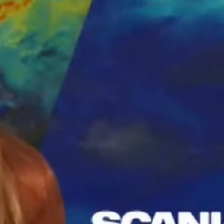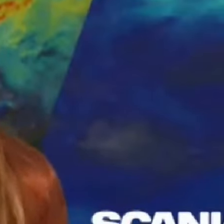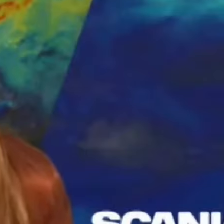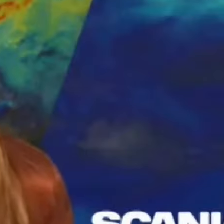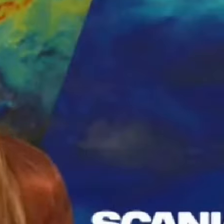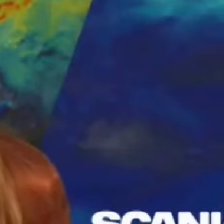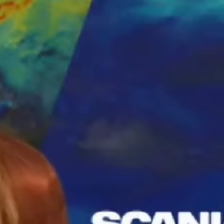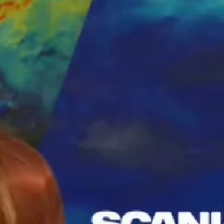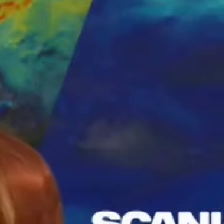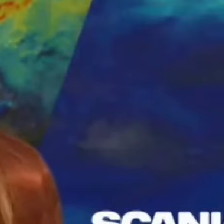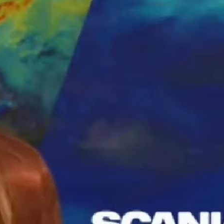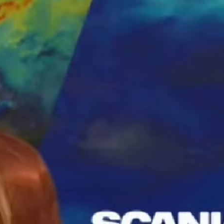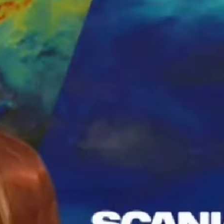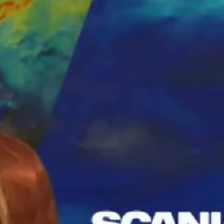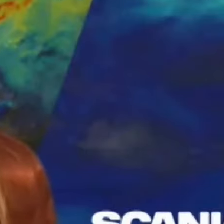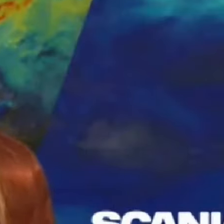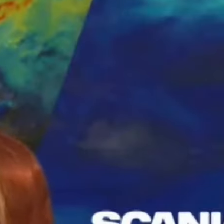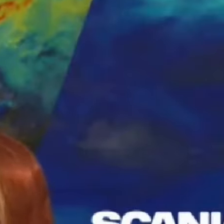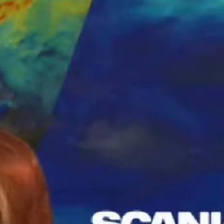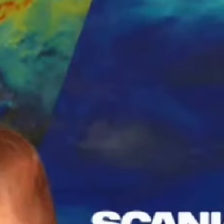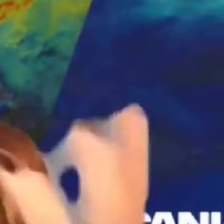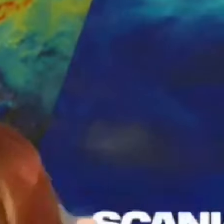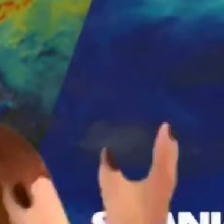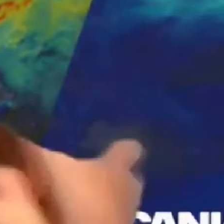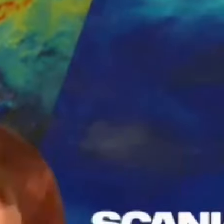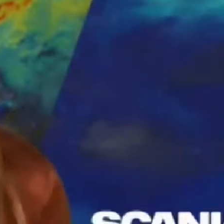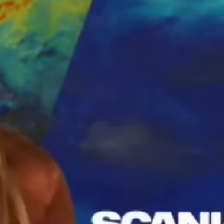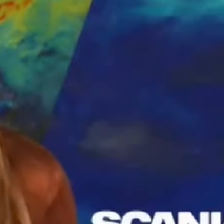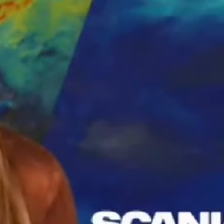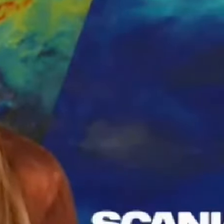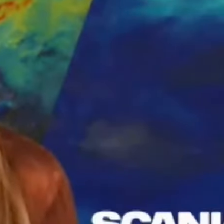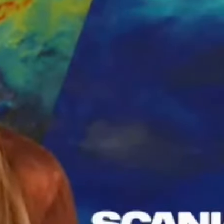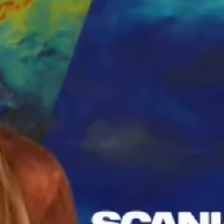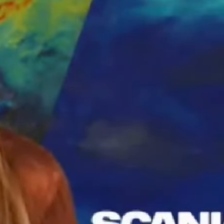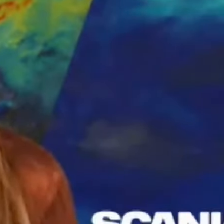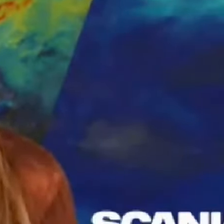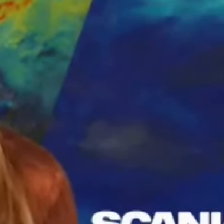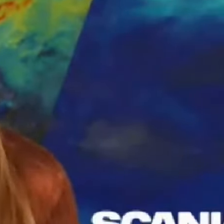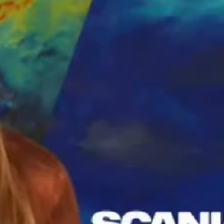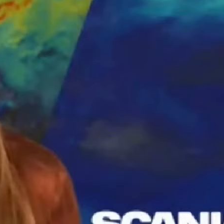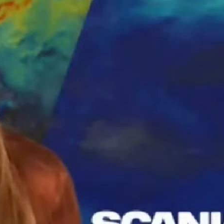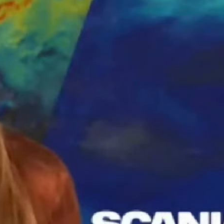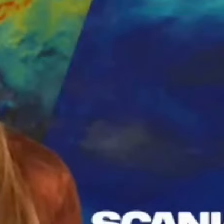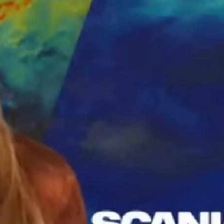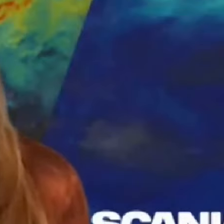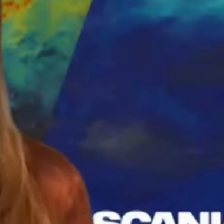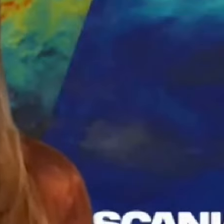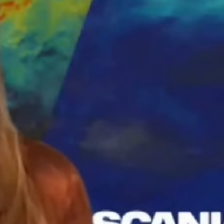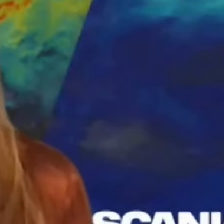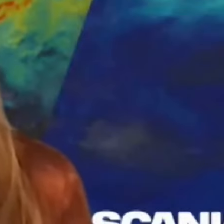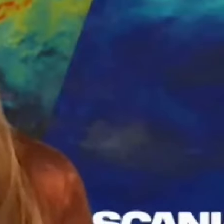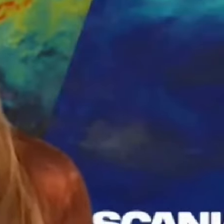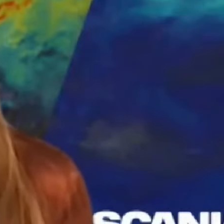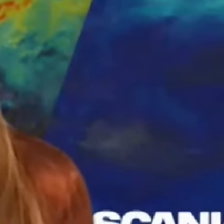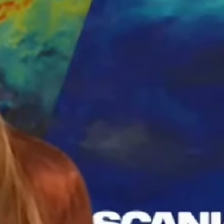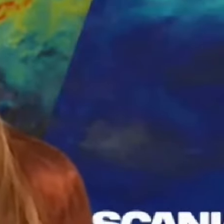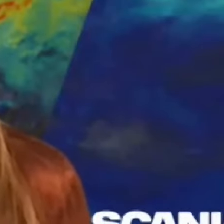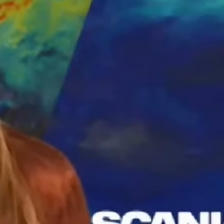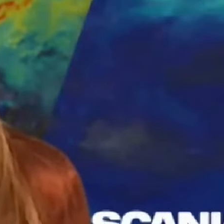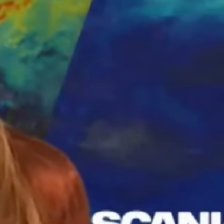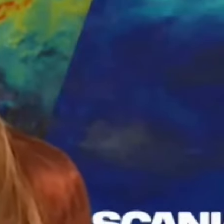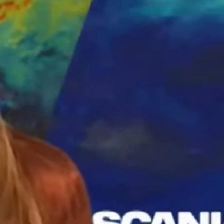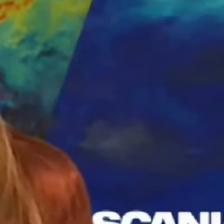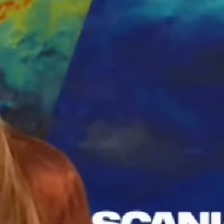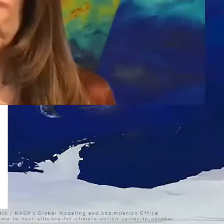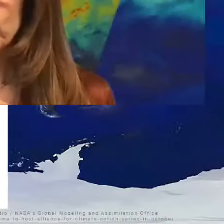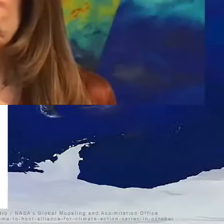Mas acredito que os negócios são parte da sociedade, são parte da questão